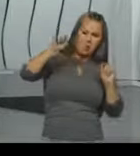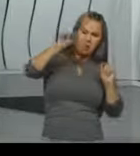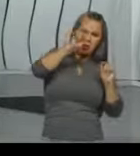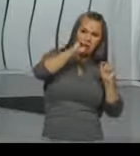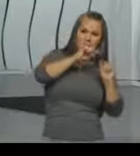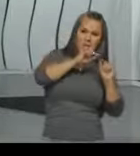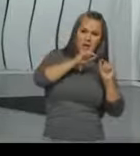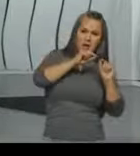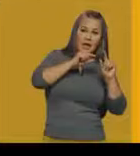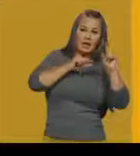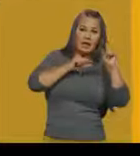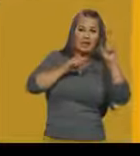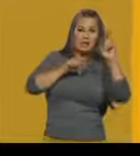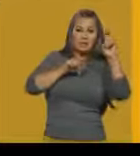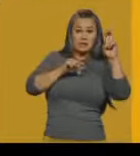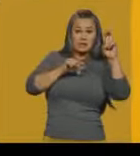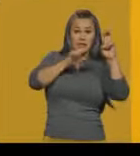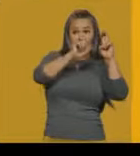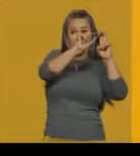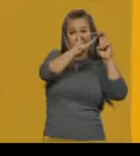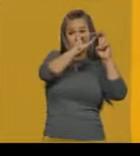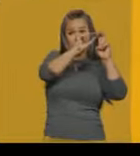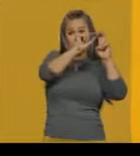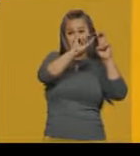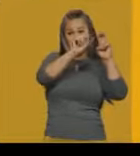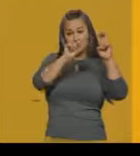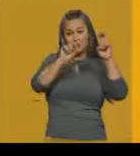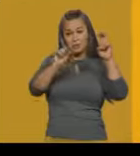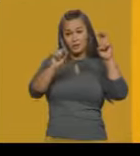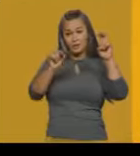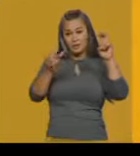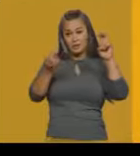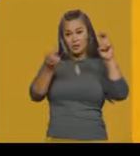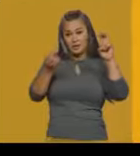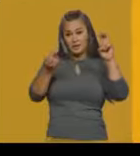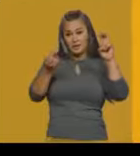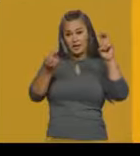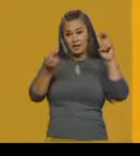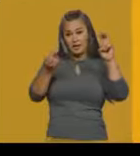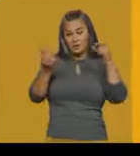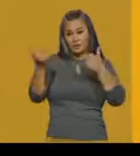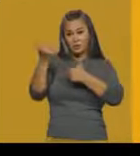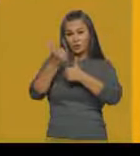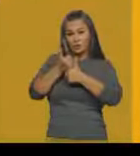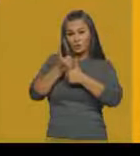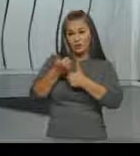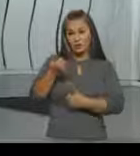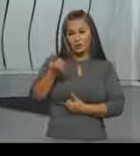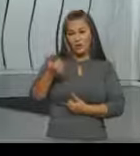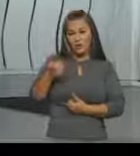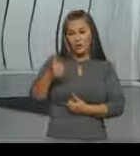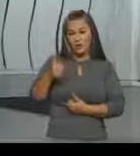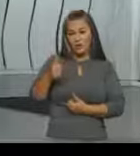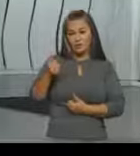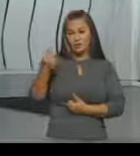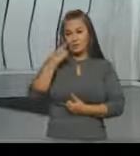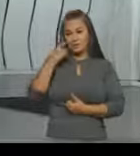ó, segue. 11. Opa, deixa eu apagar aqui, ó, para ficar mais bonitinho. Opa,